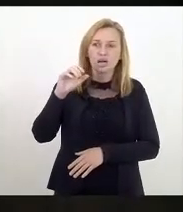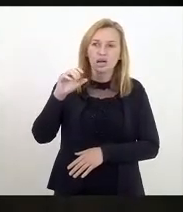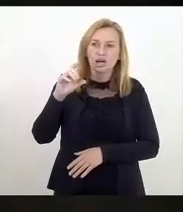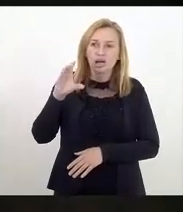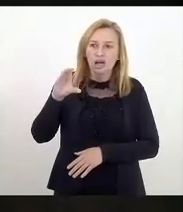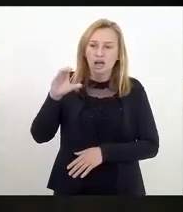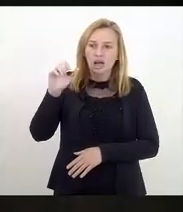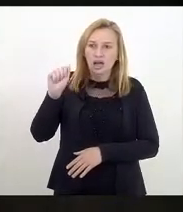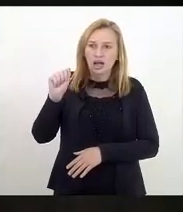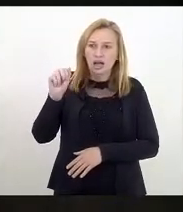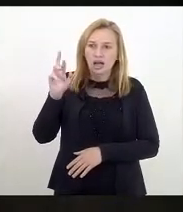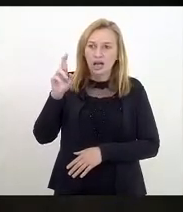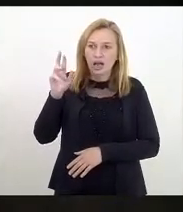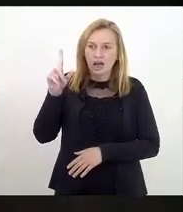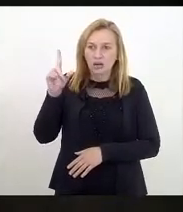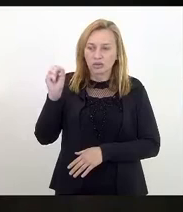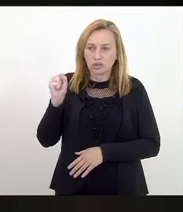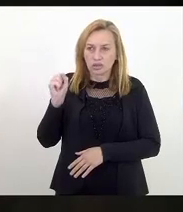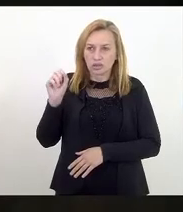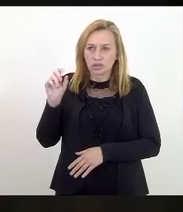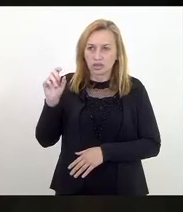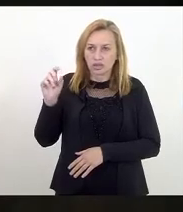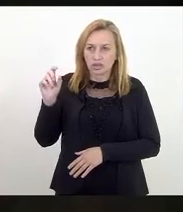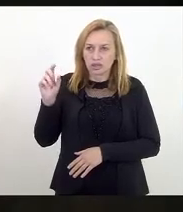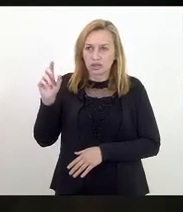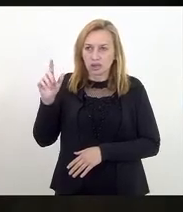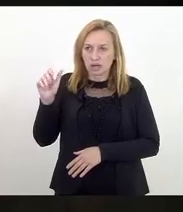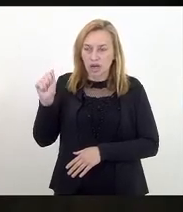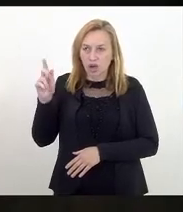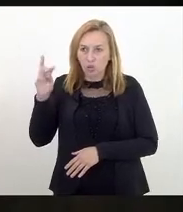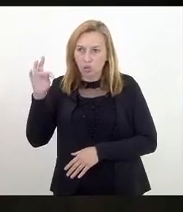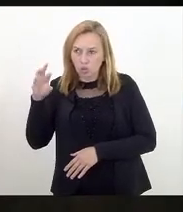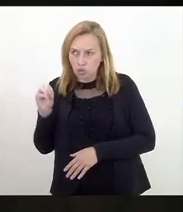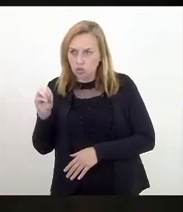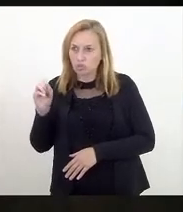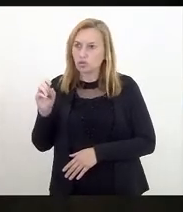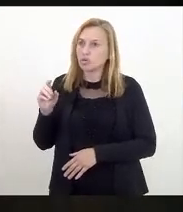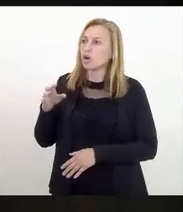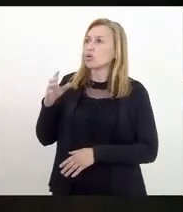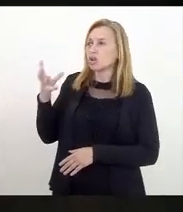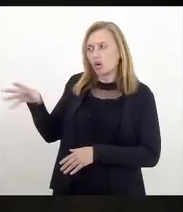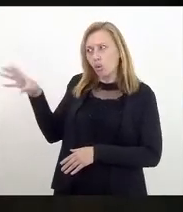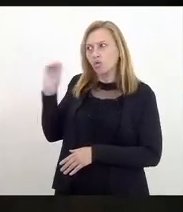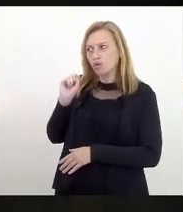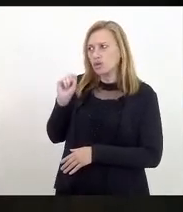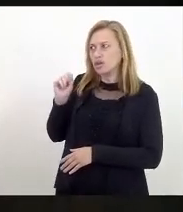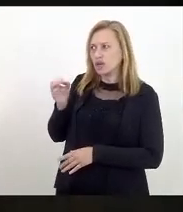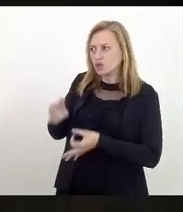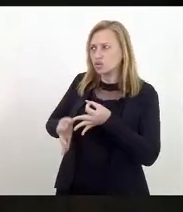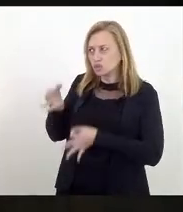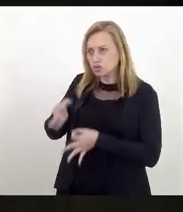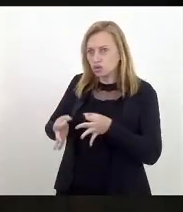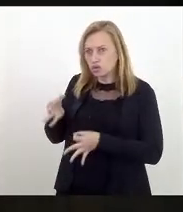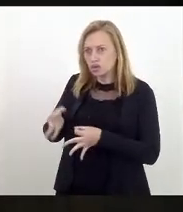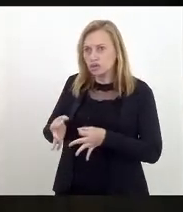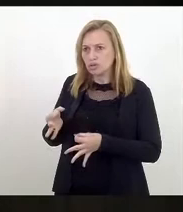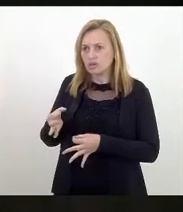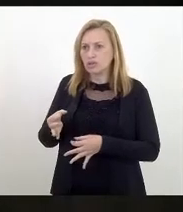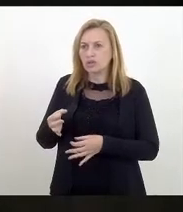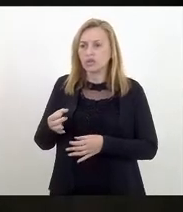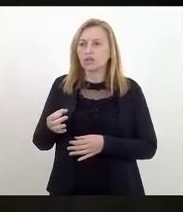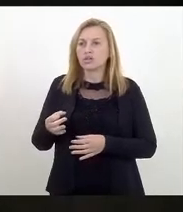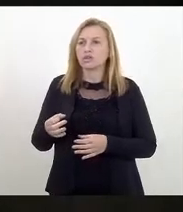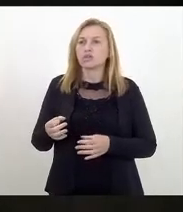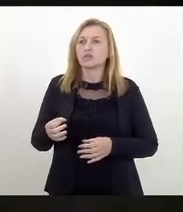apresentou, queria ouvi-lo, queria fazer um apelo. É muito, muito, muito justo a emenda de Vossa Excelência. Trata da